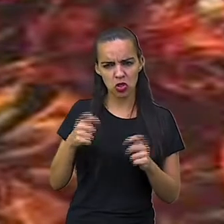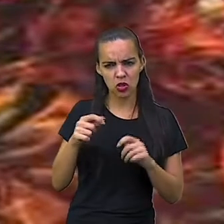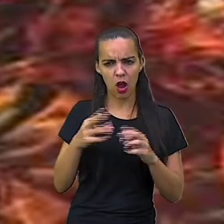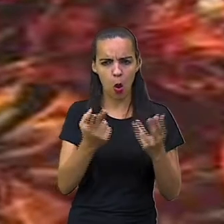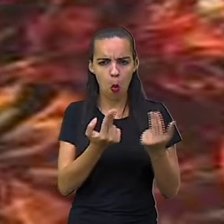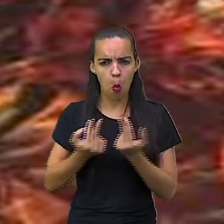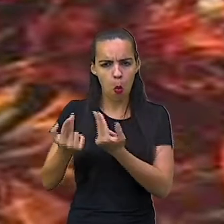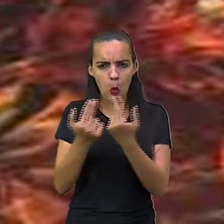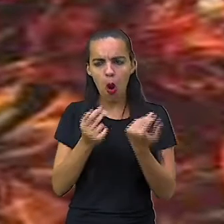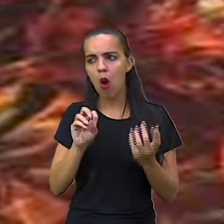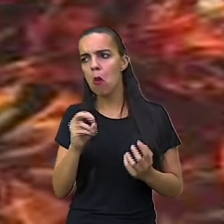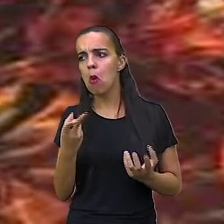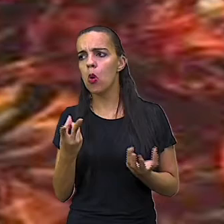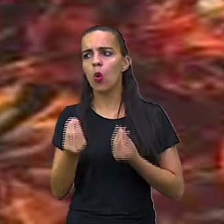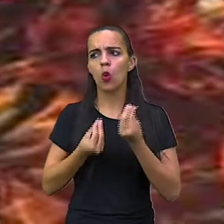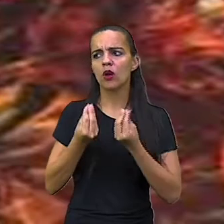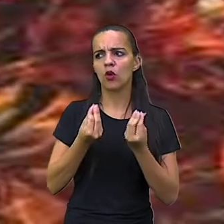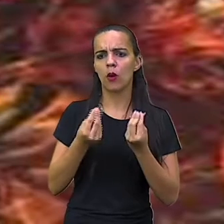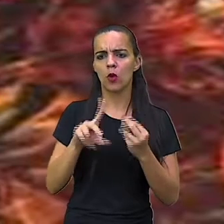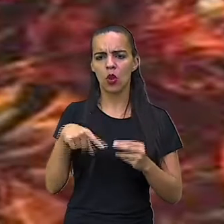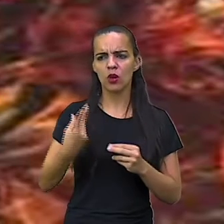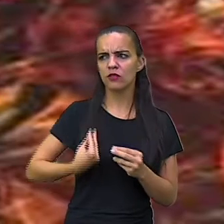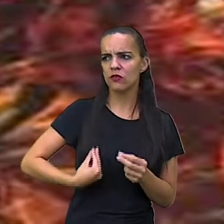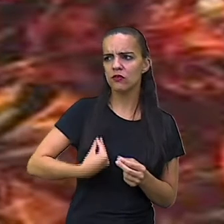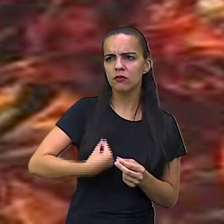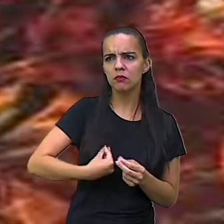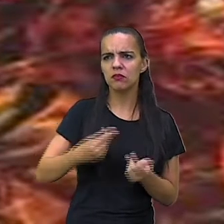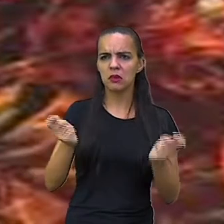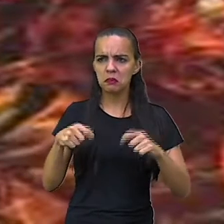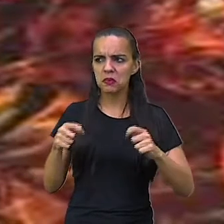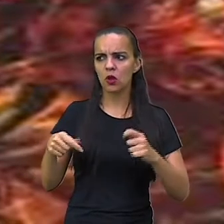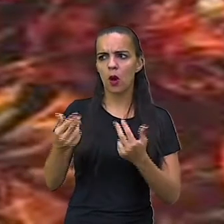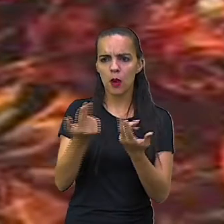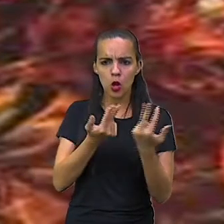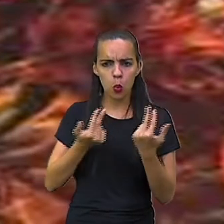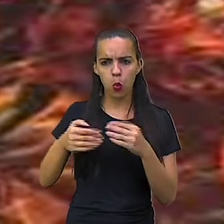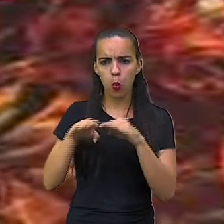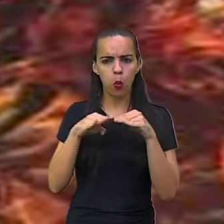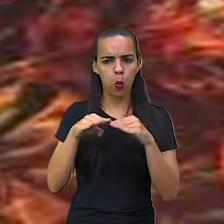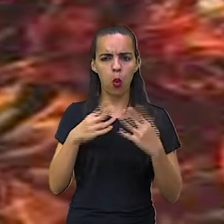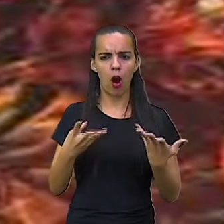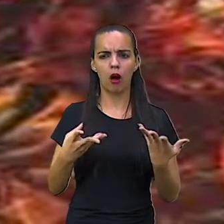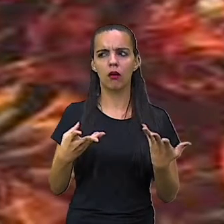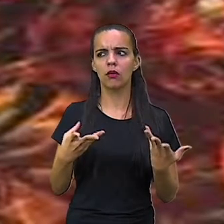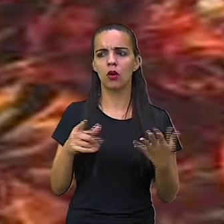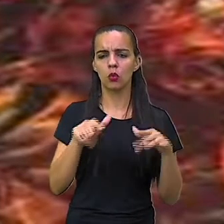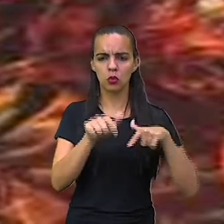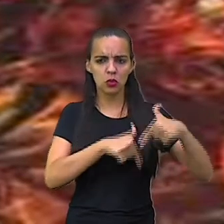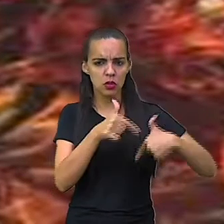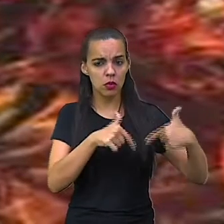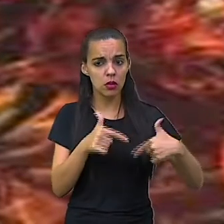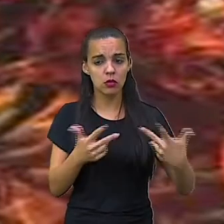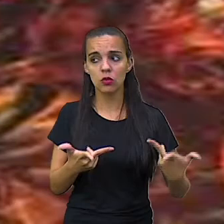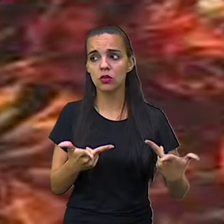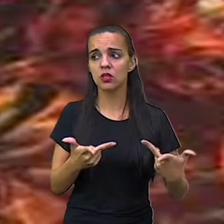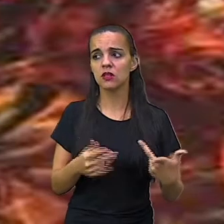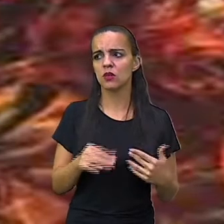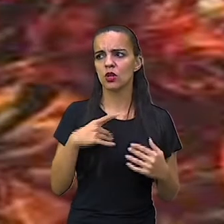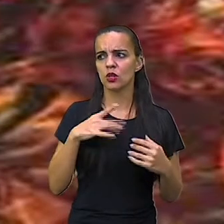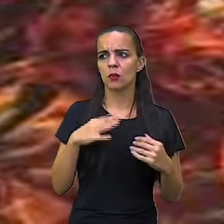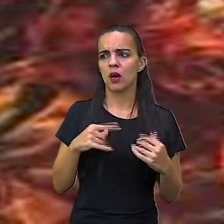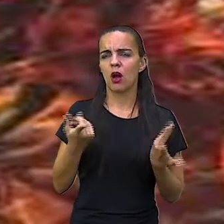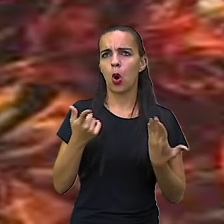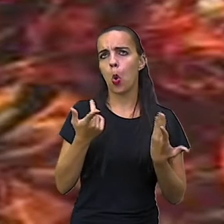os governantes vivem da mesma forma que os trabalhadores? Ou eles vivem